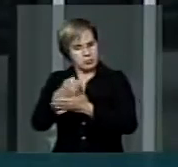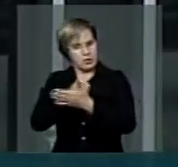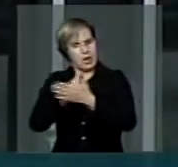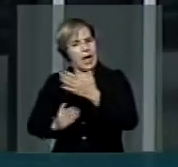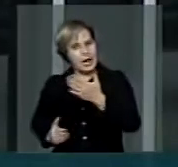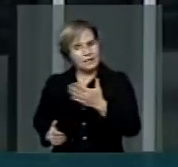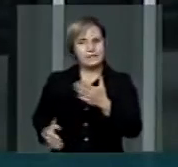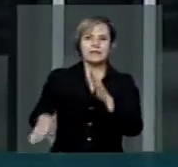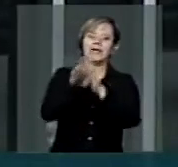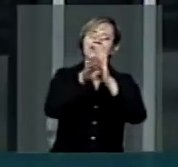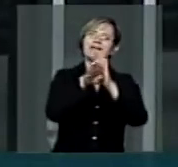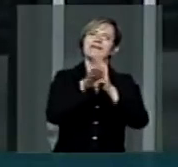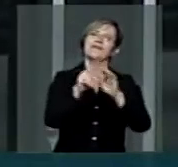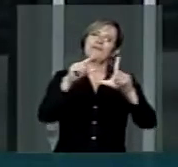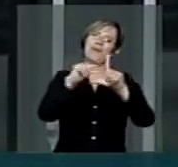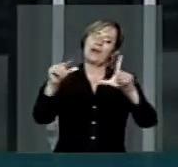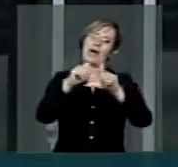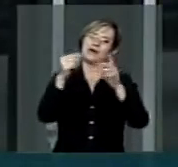do Planalto,